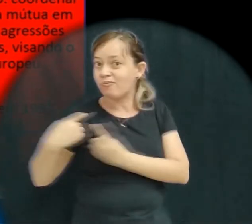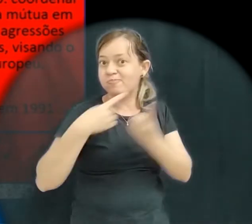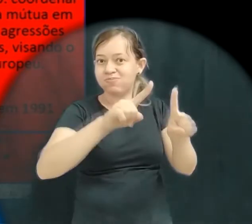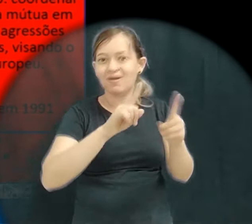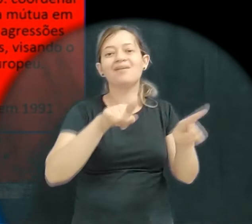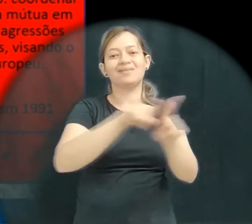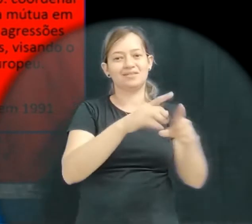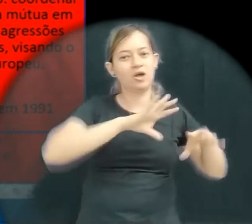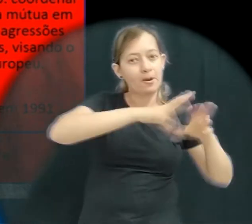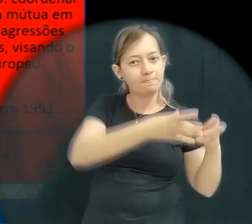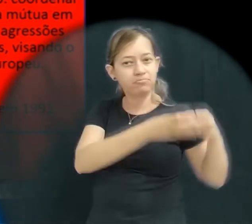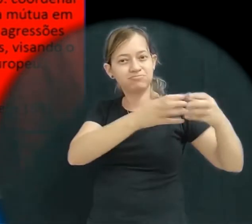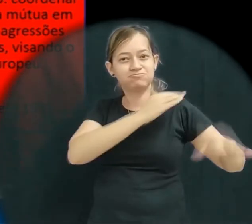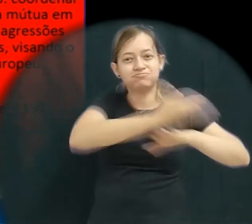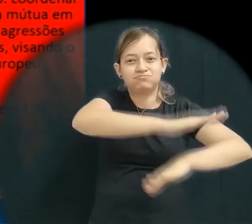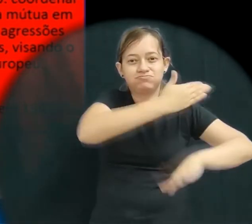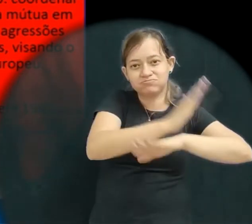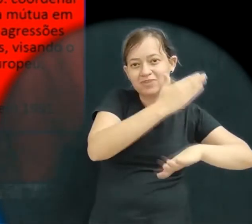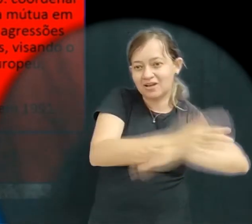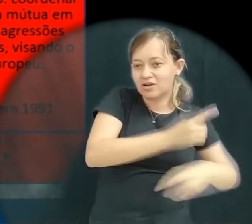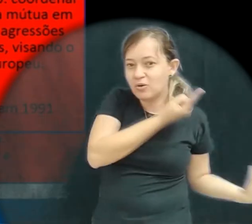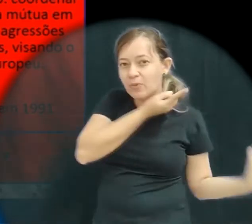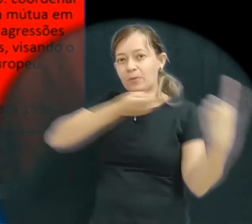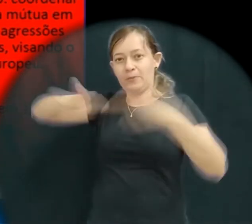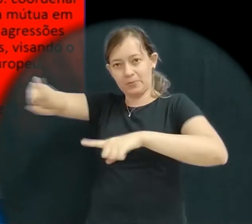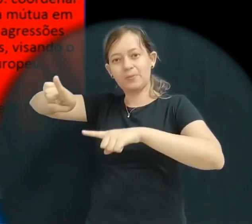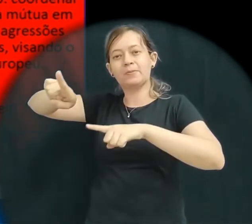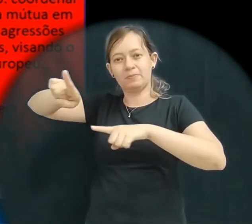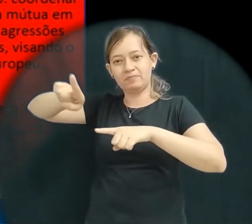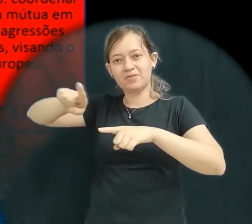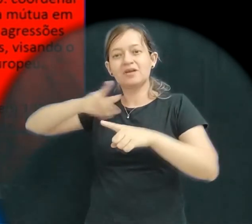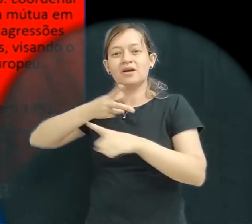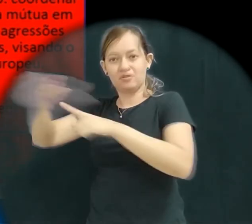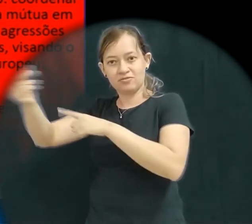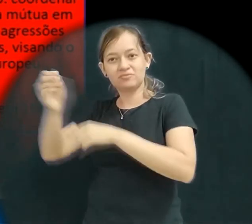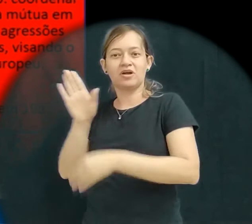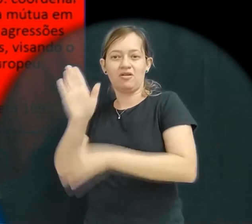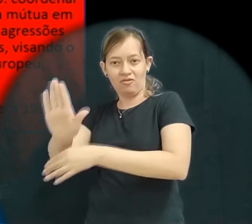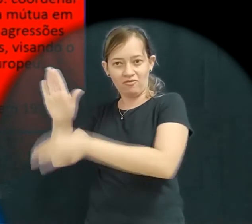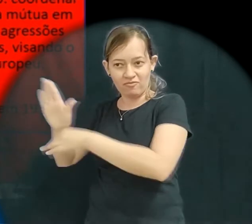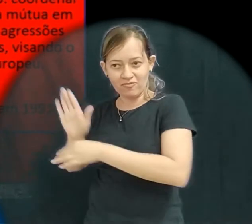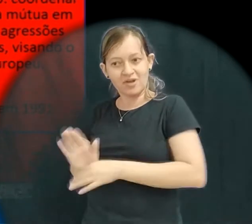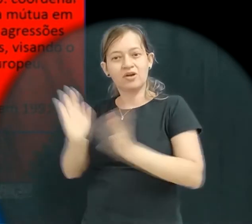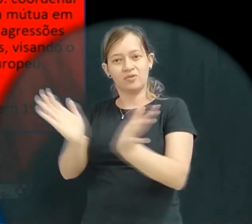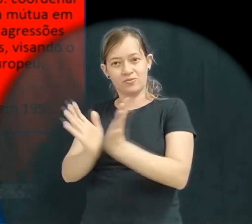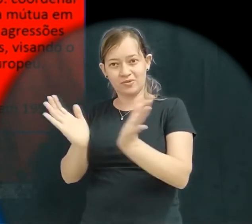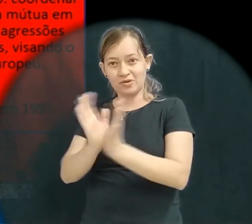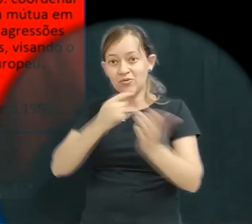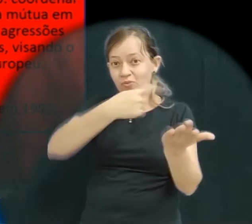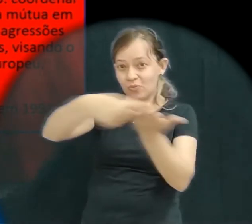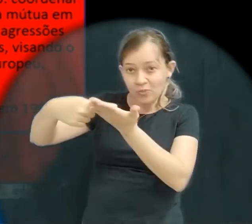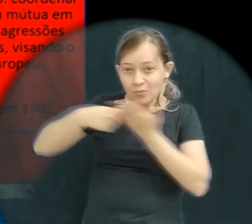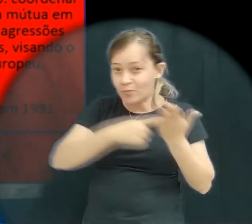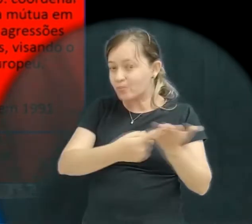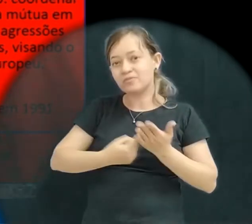externa à organização. Então, qualquer ataque a um dos países da OTAN seria tido como um ataque ao grupo todo. Então, todos os